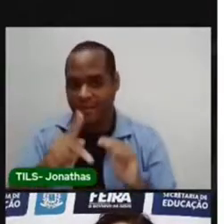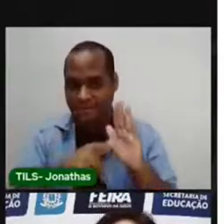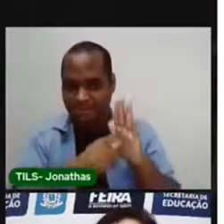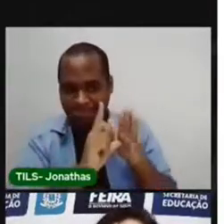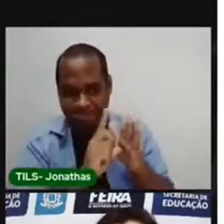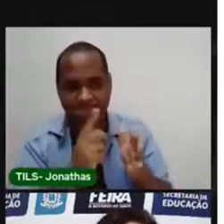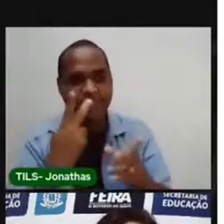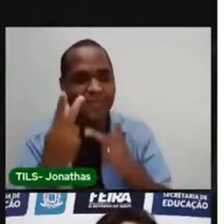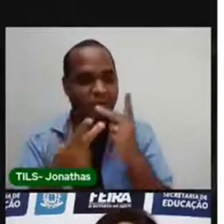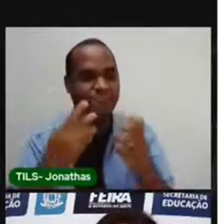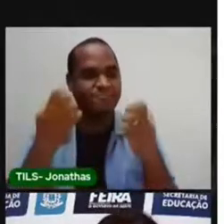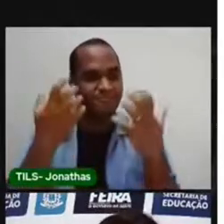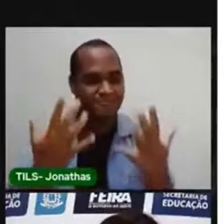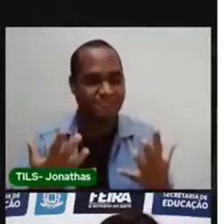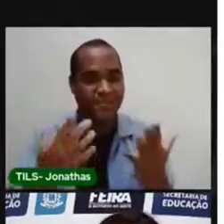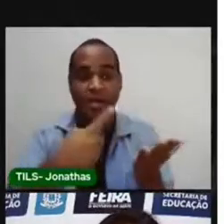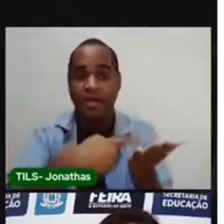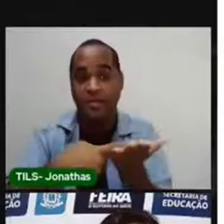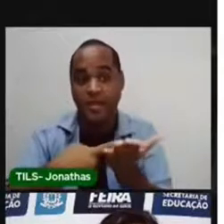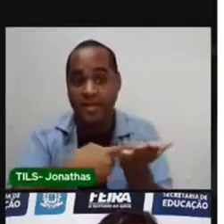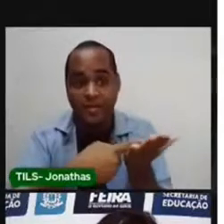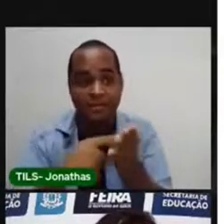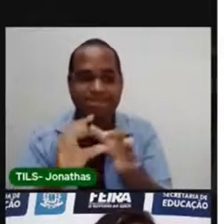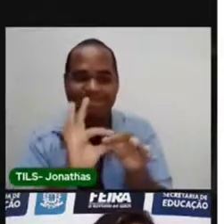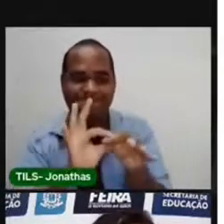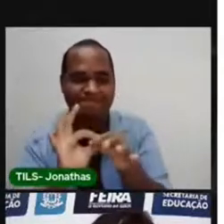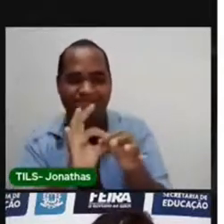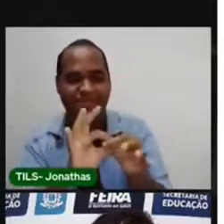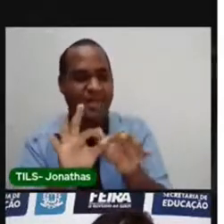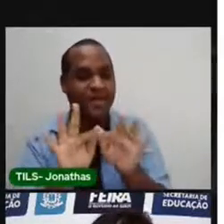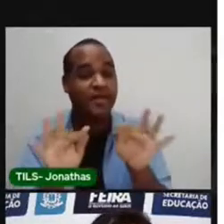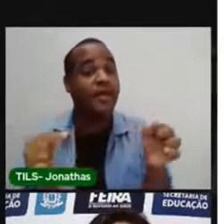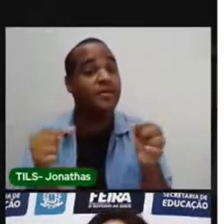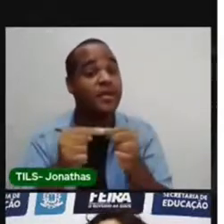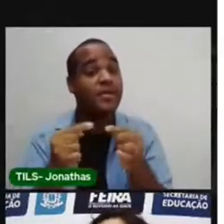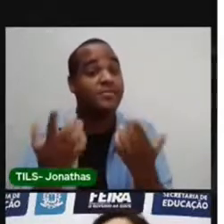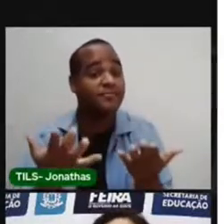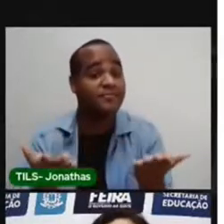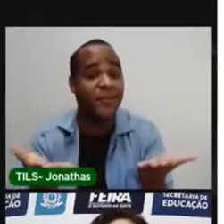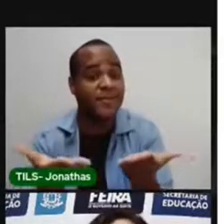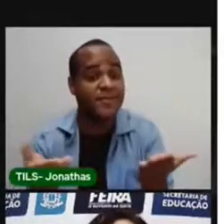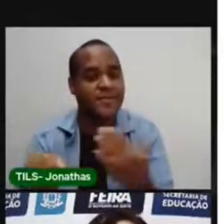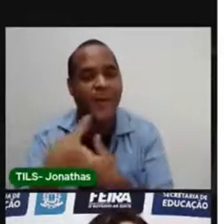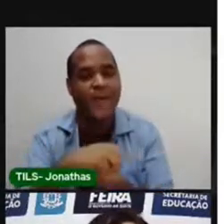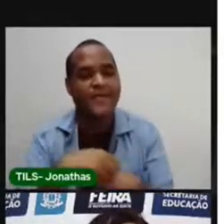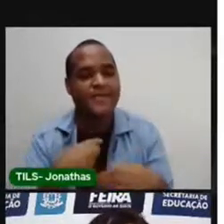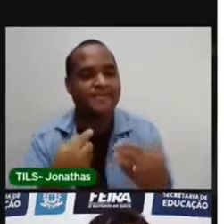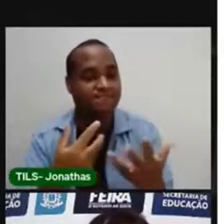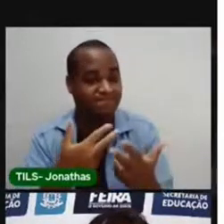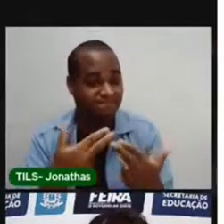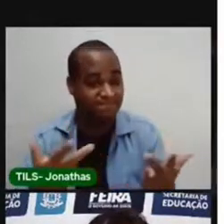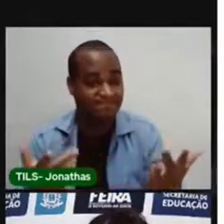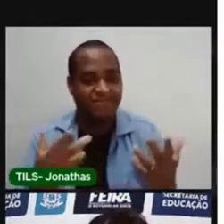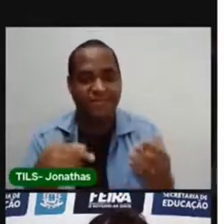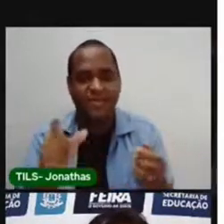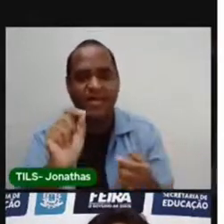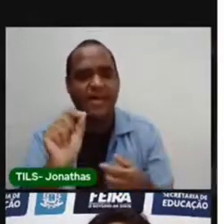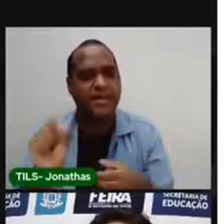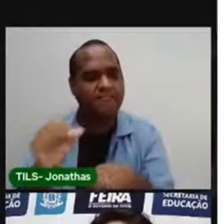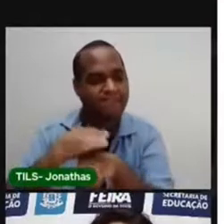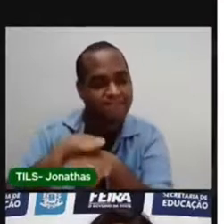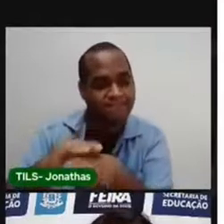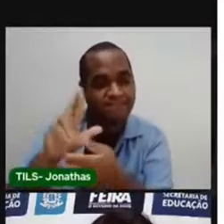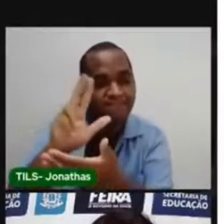falou que as parrendas fazem parte do nosso folclore e que a gente não sabe quem